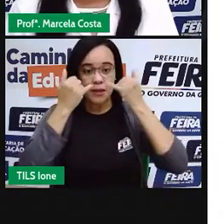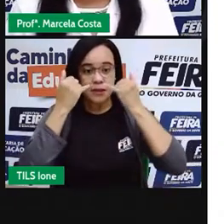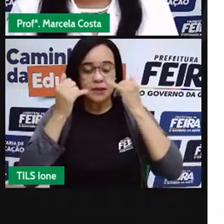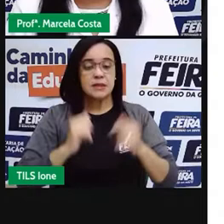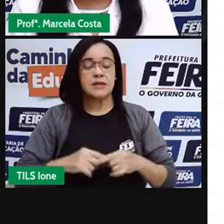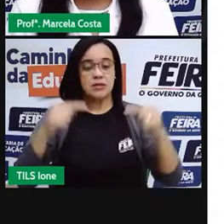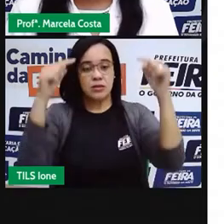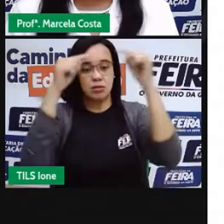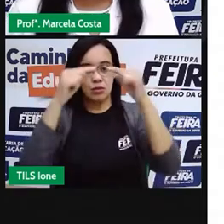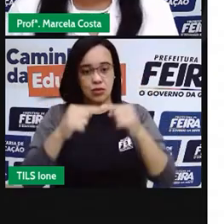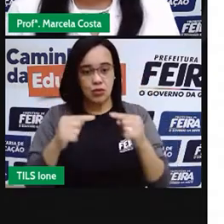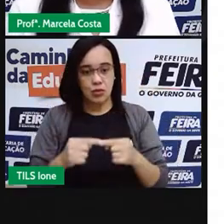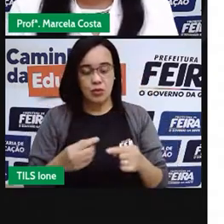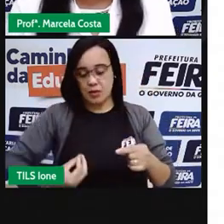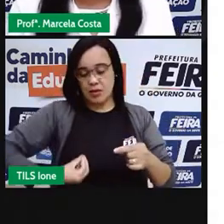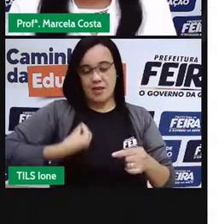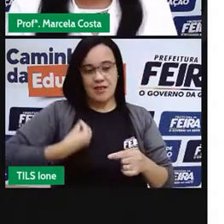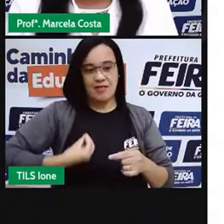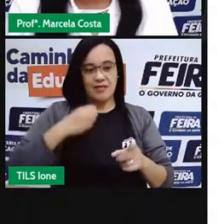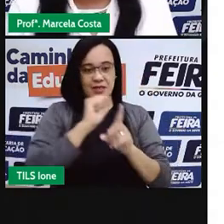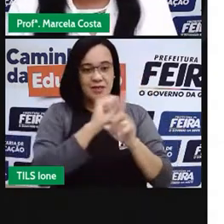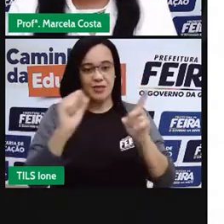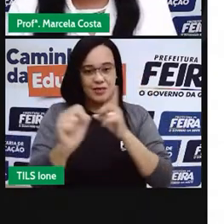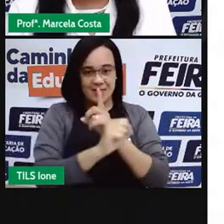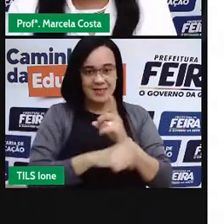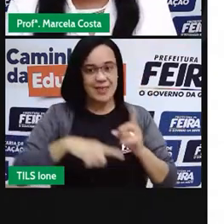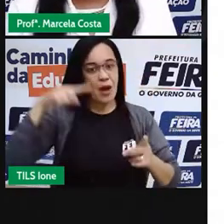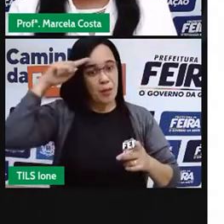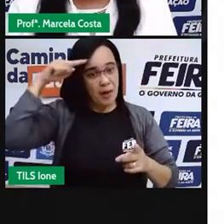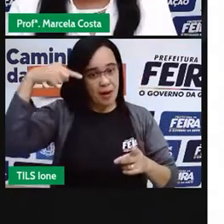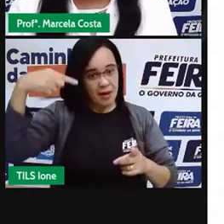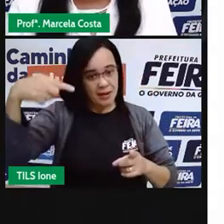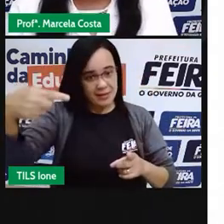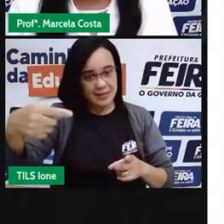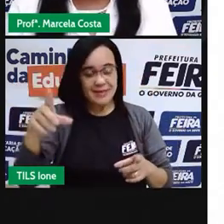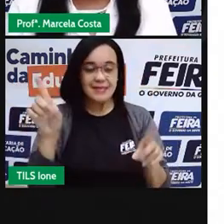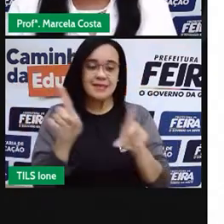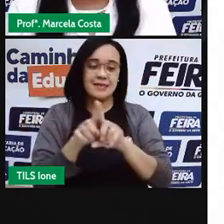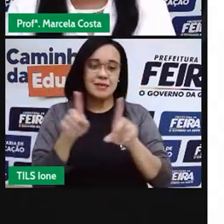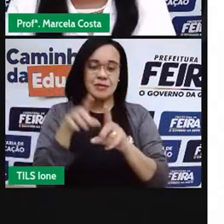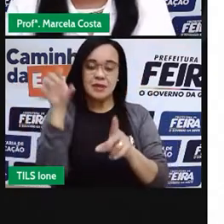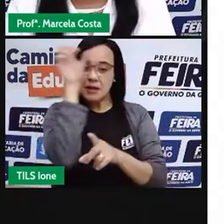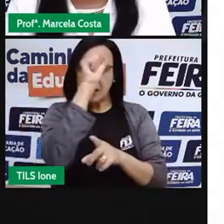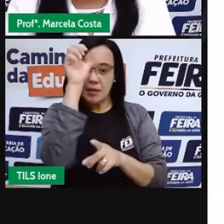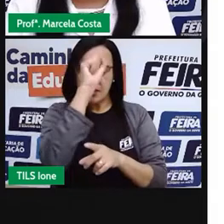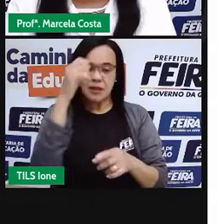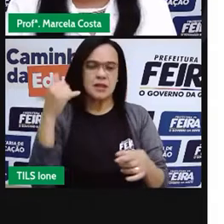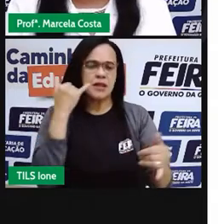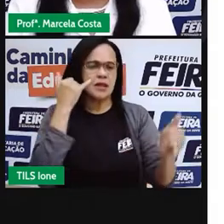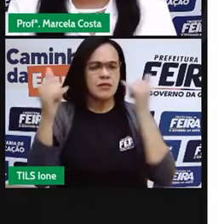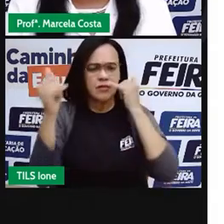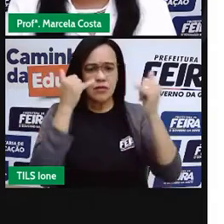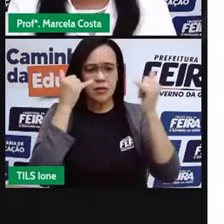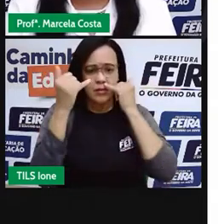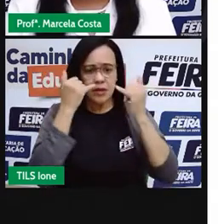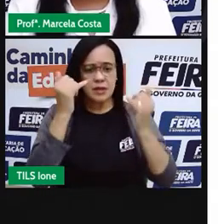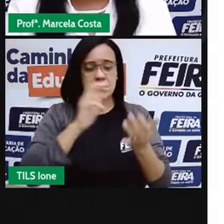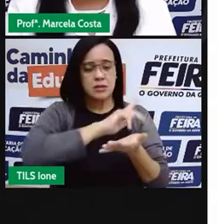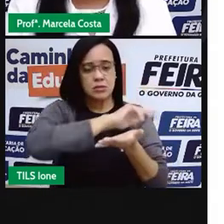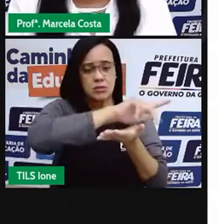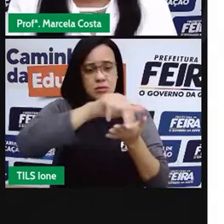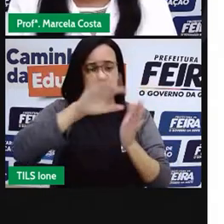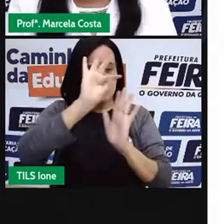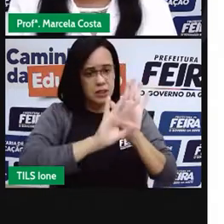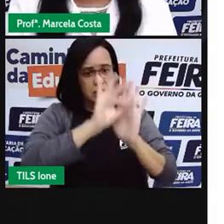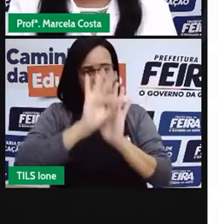vida social. Tá? Que vocês também consigam aprender a localizar informações nos diferentes